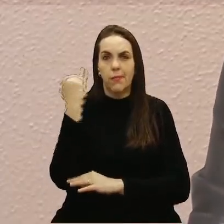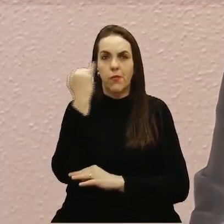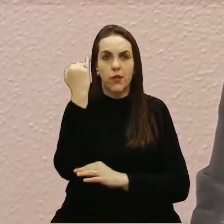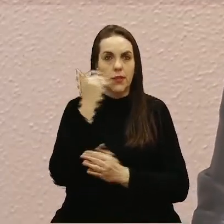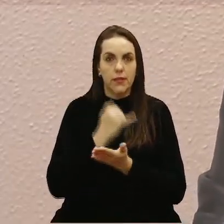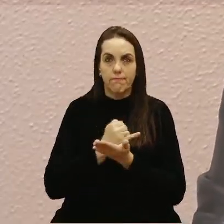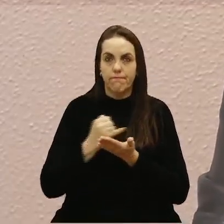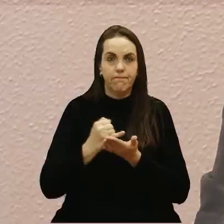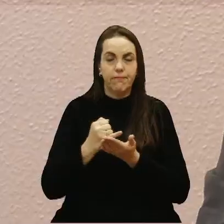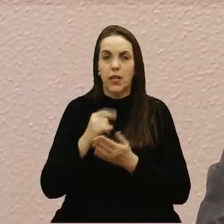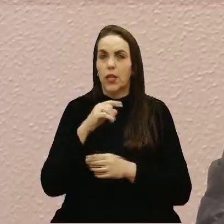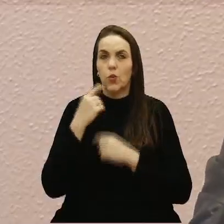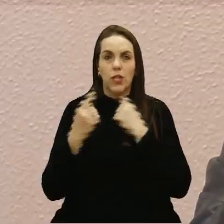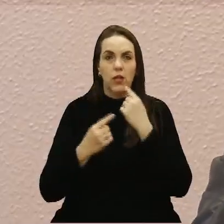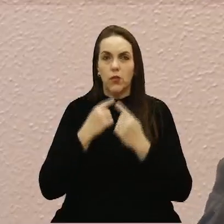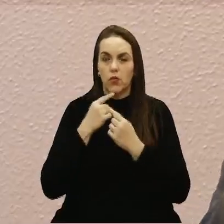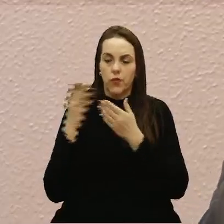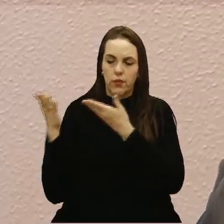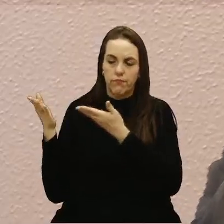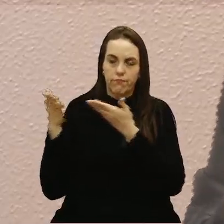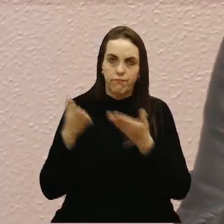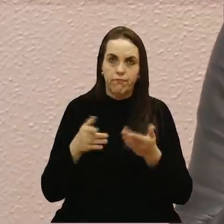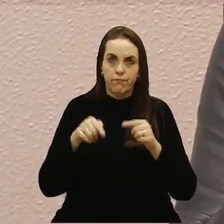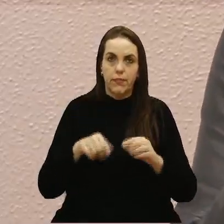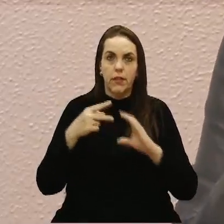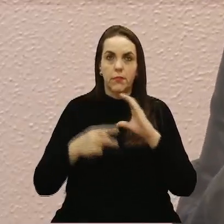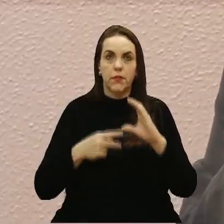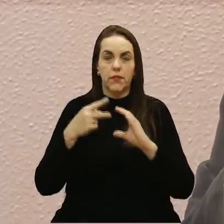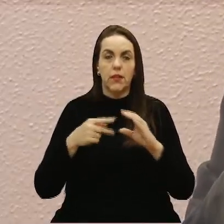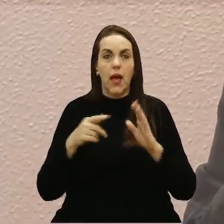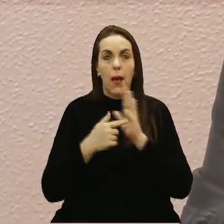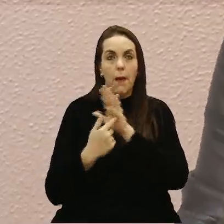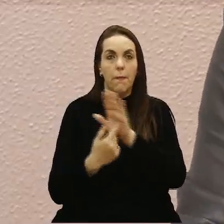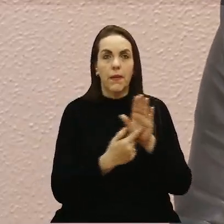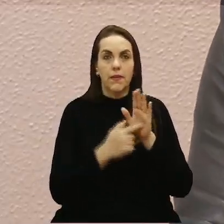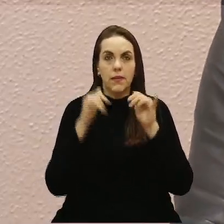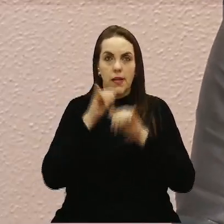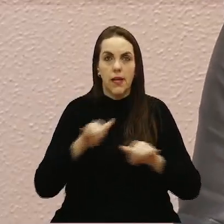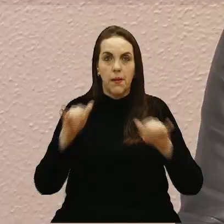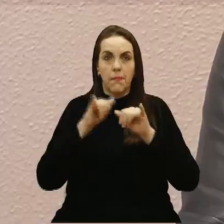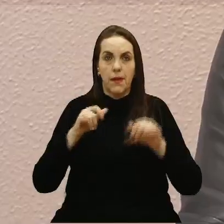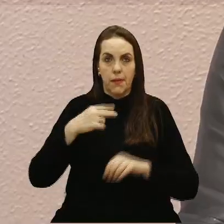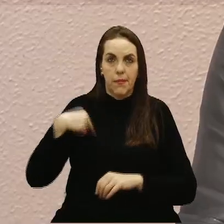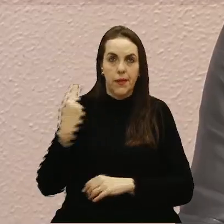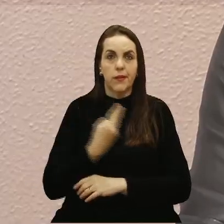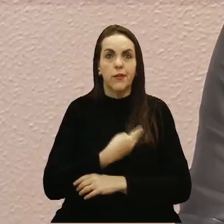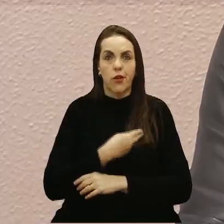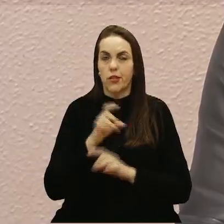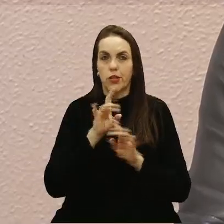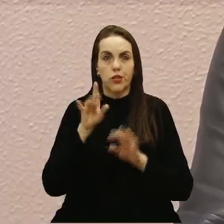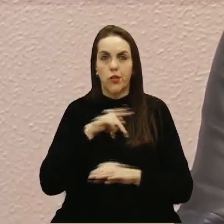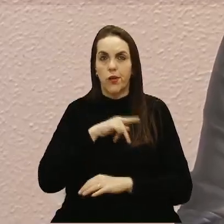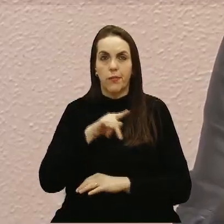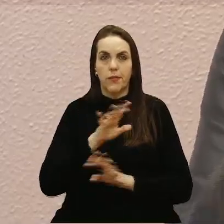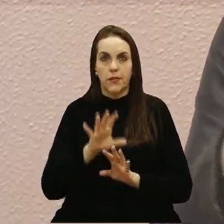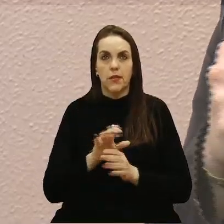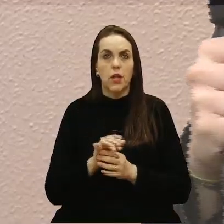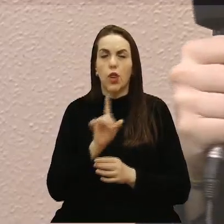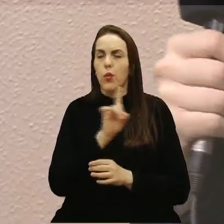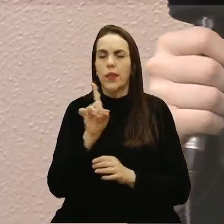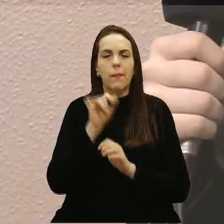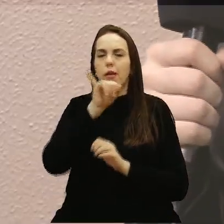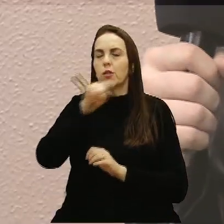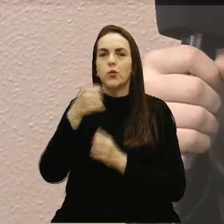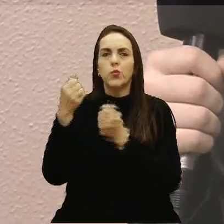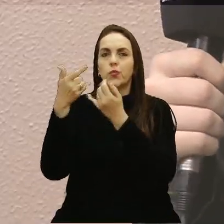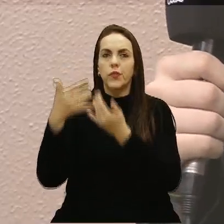estaremos trazendo elas aqui para essa casa para poderem apresentar essa campanha para nós. E é isso, senhor presidente, não há mais justificativa e